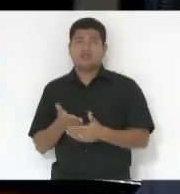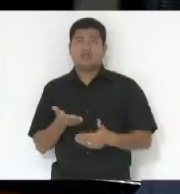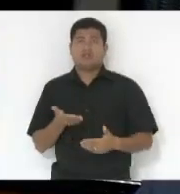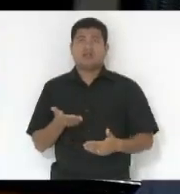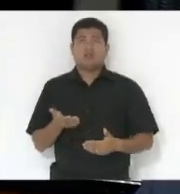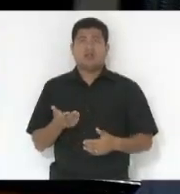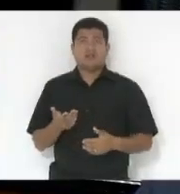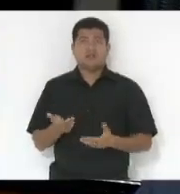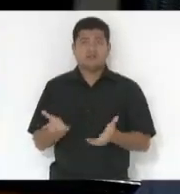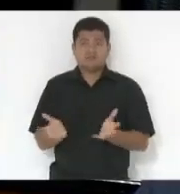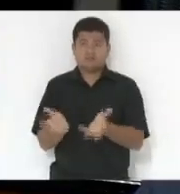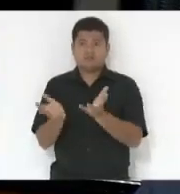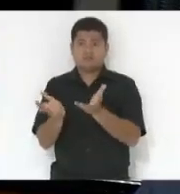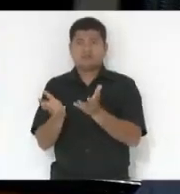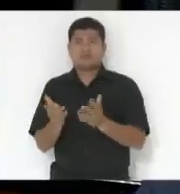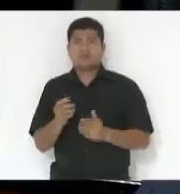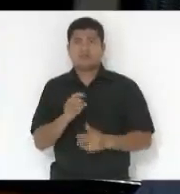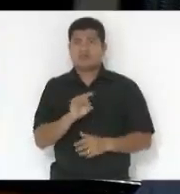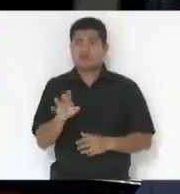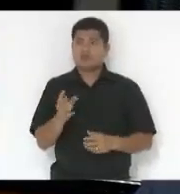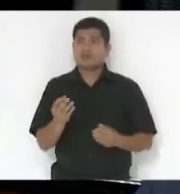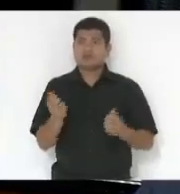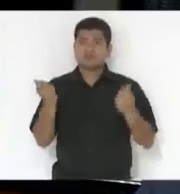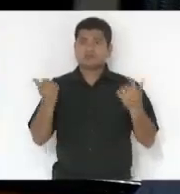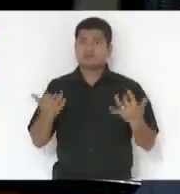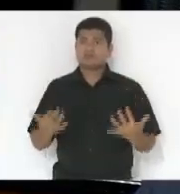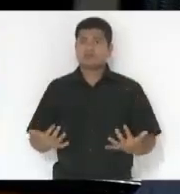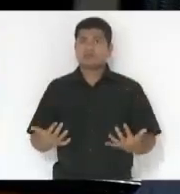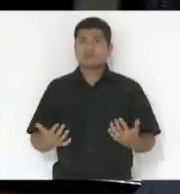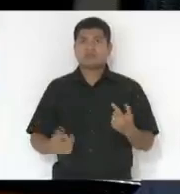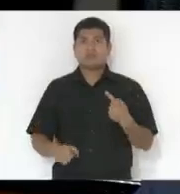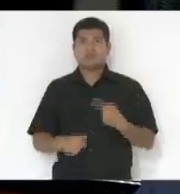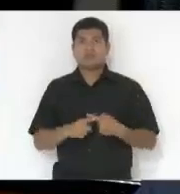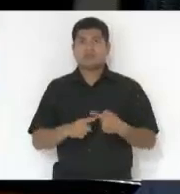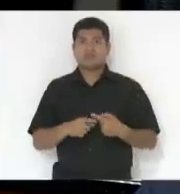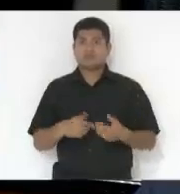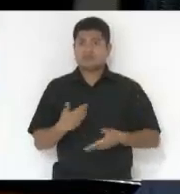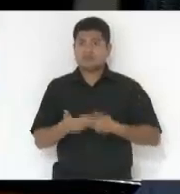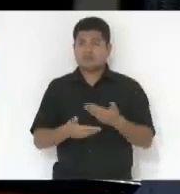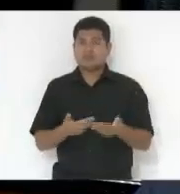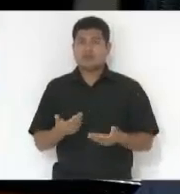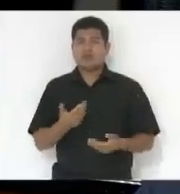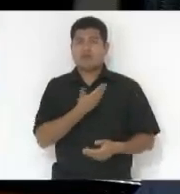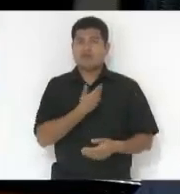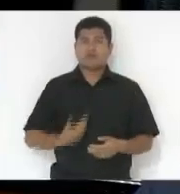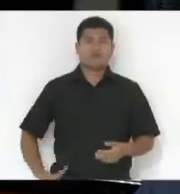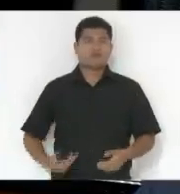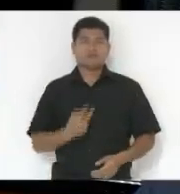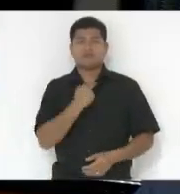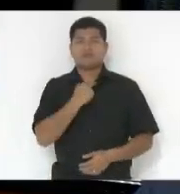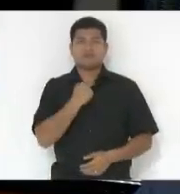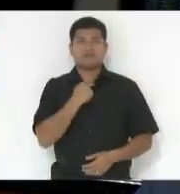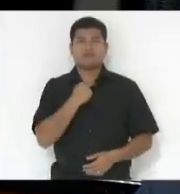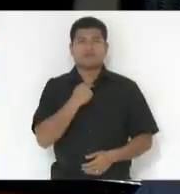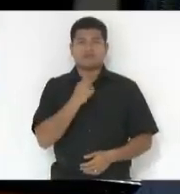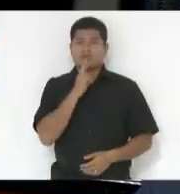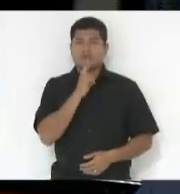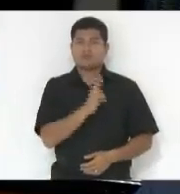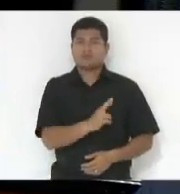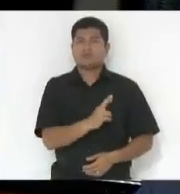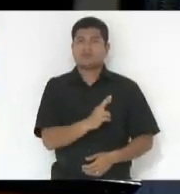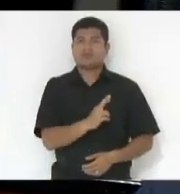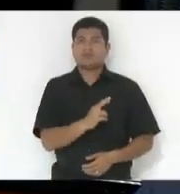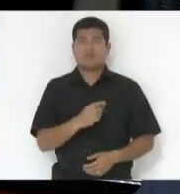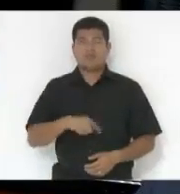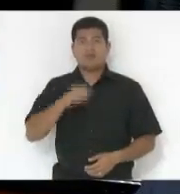aos benefícios. Então, só queria colocar aqui, até para daqui a pouco, quando o governo disser que não pode responder, a